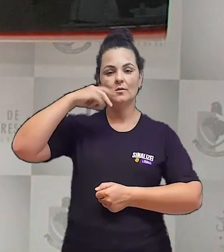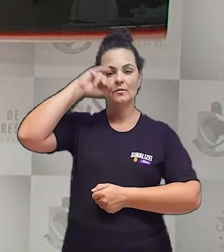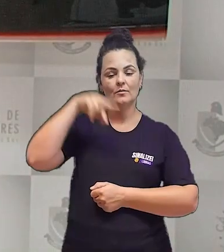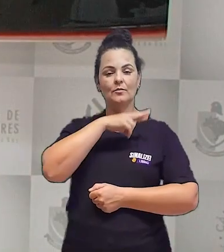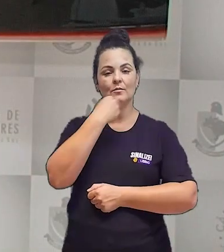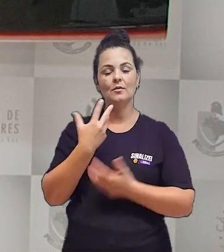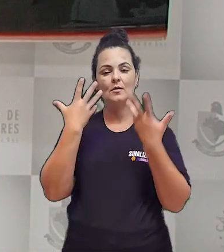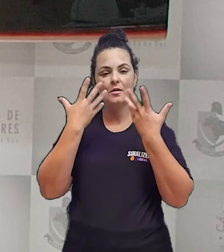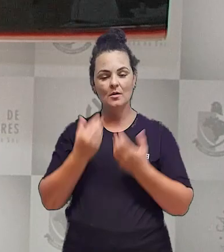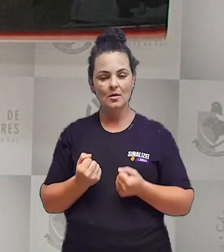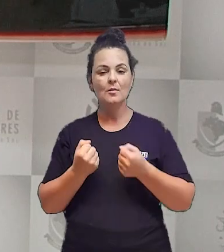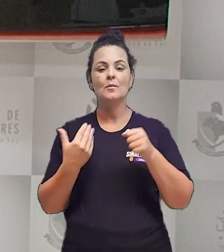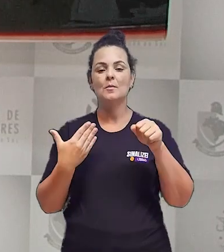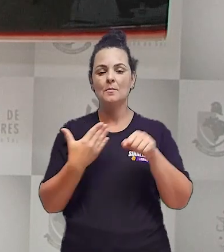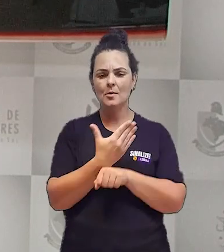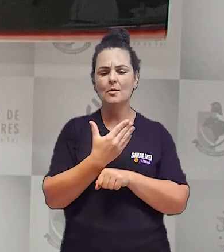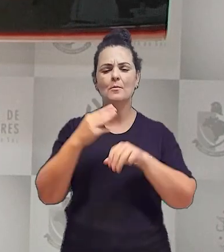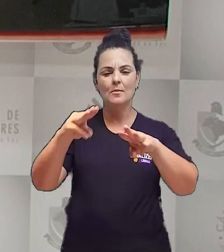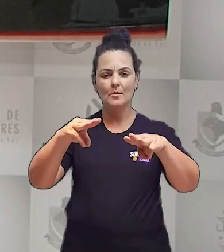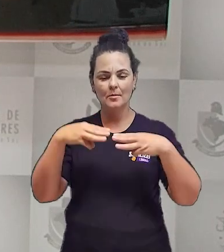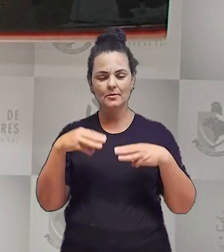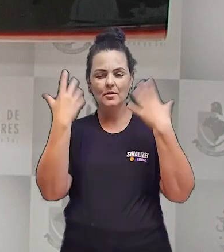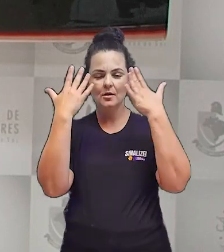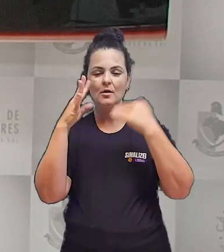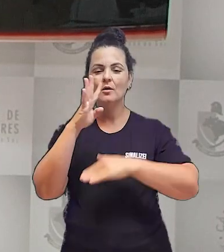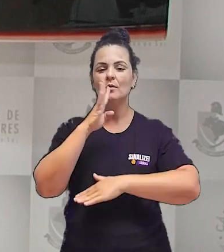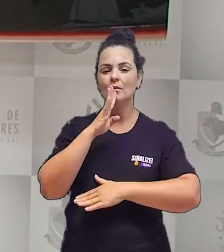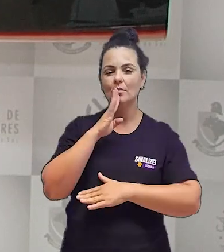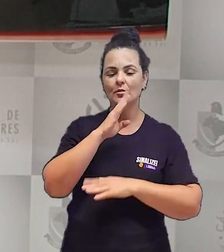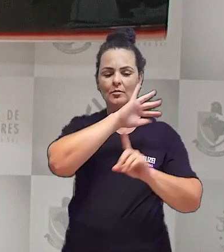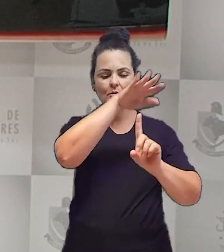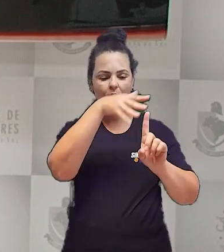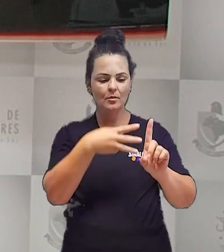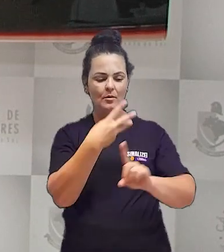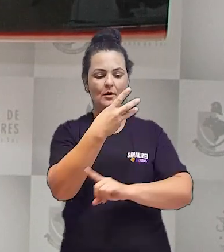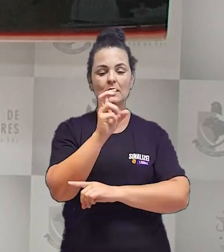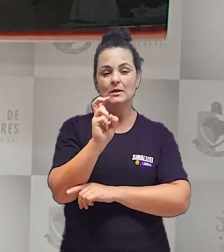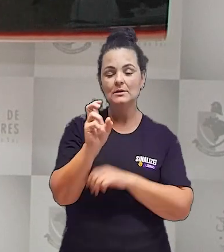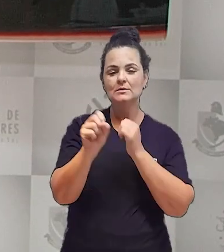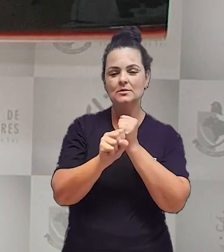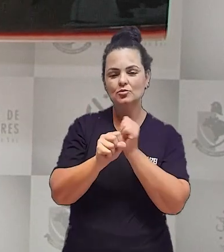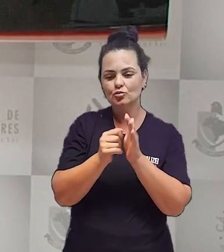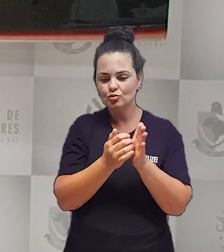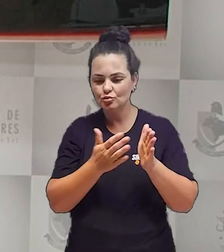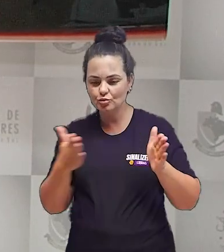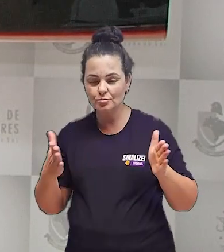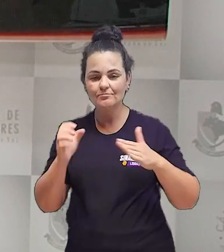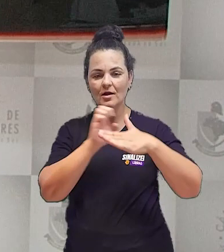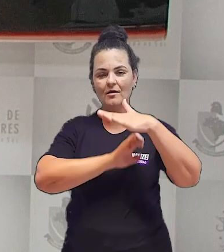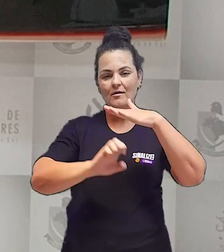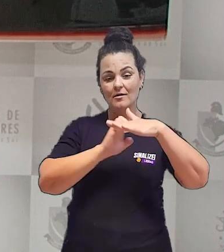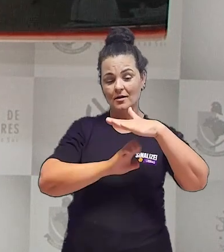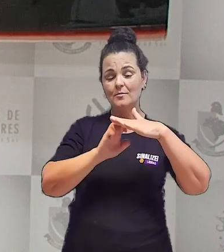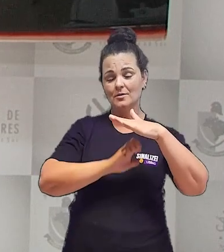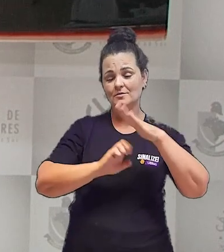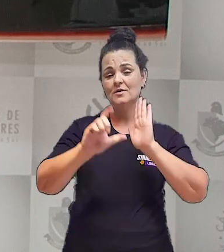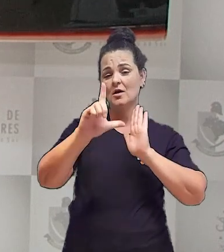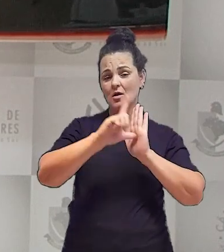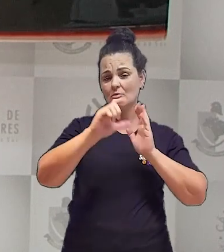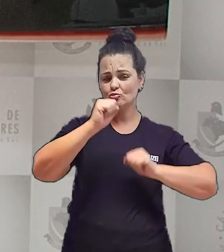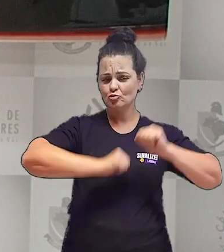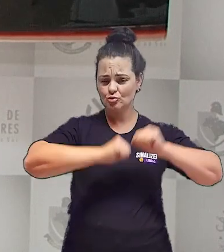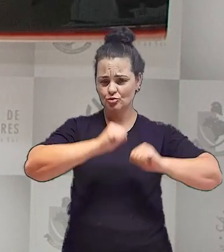os vereadores aragues aprovaram uma Moção de aplauso e reconhecimento aos 35 anos de trajetória Empresarial da